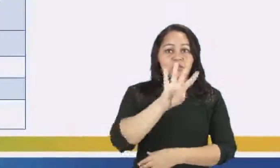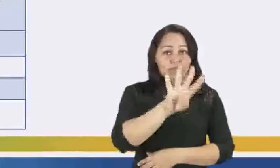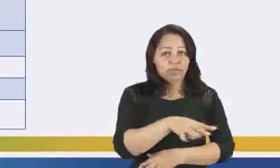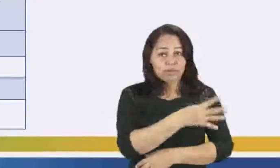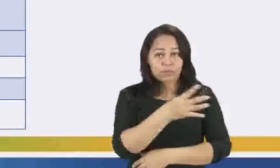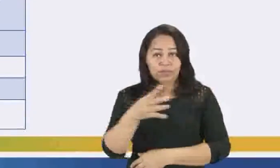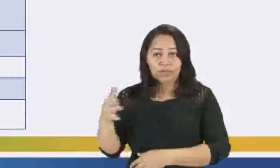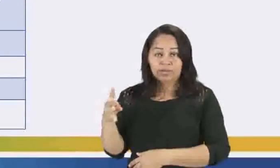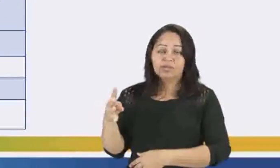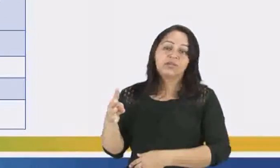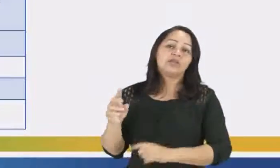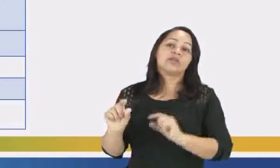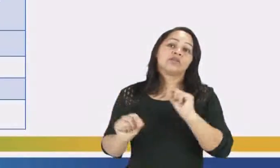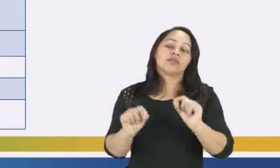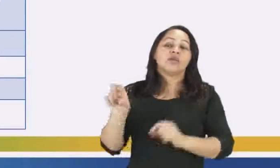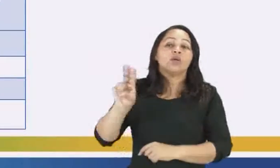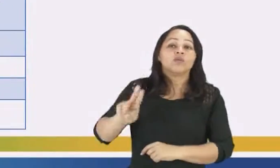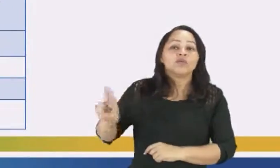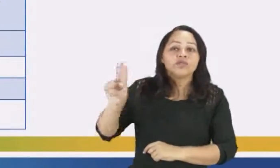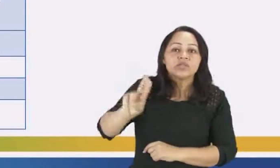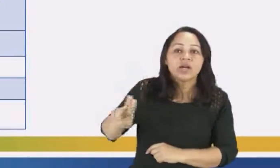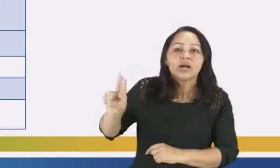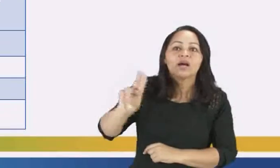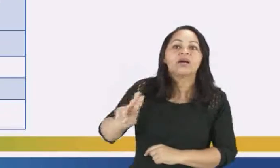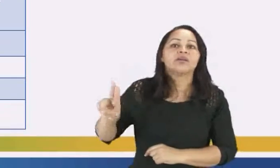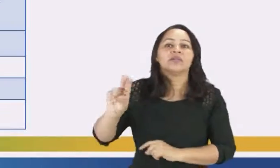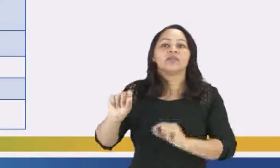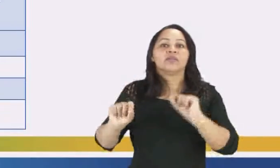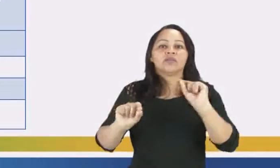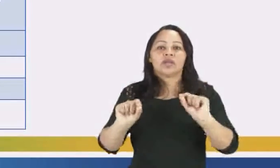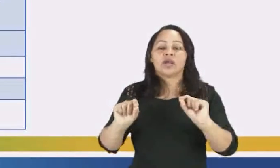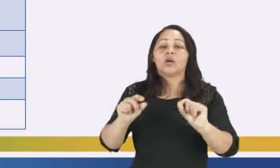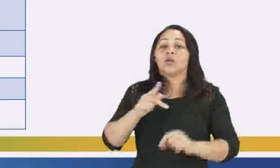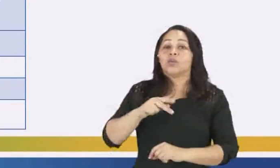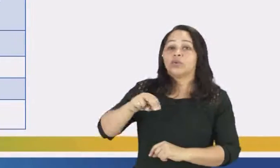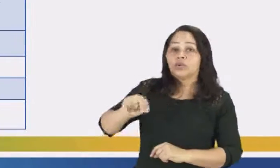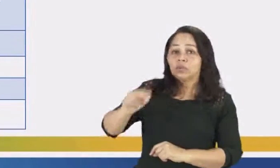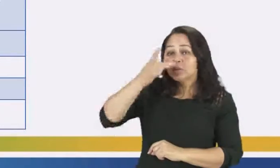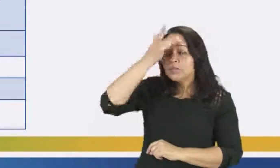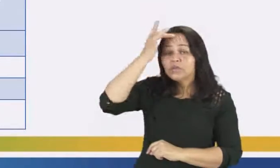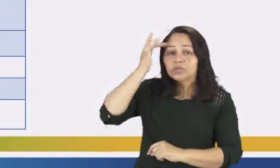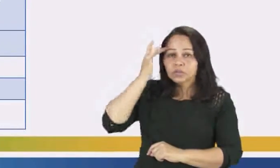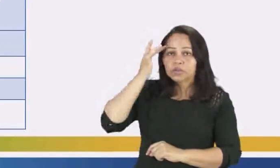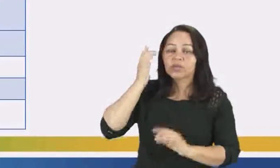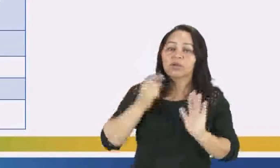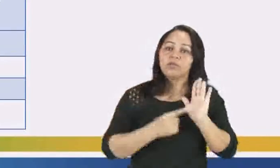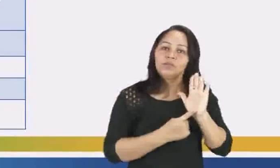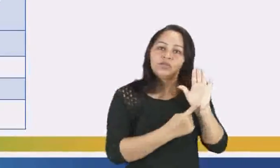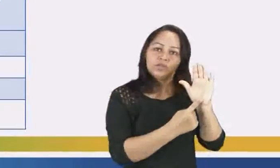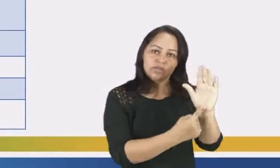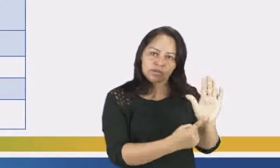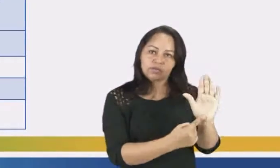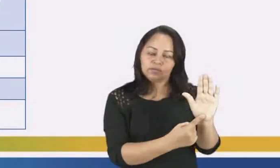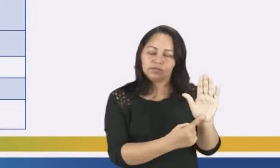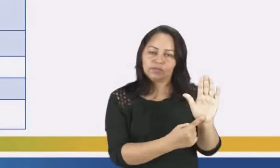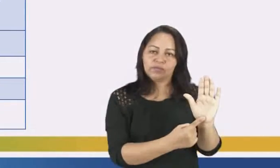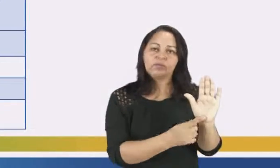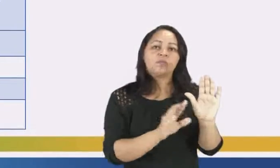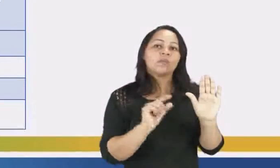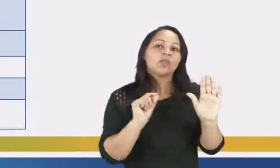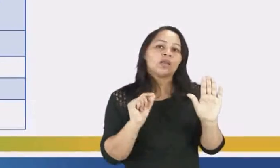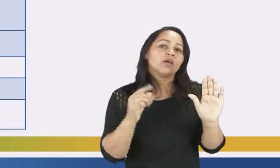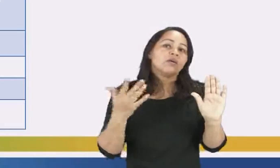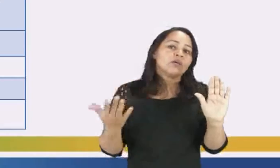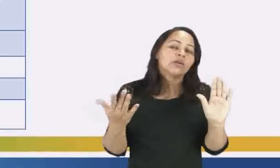demonstrativos, que eles são usados com a função de situar a pessoa ou objeto designado em relação à pessoa do discurso, ou ainda